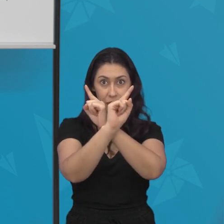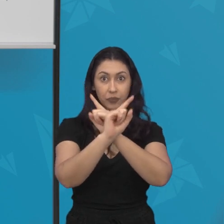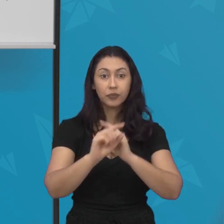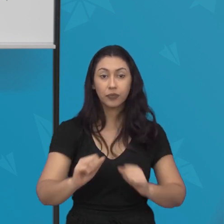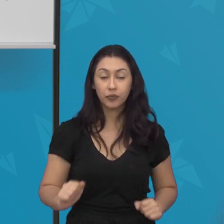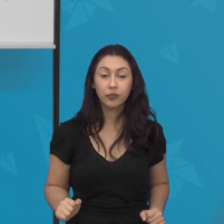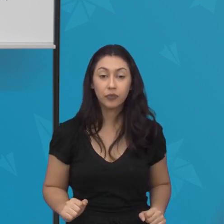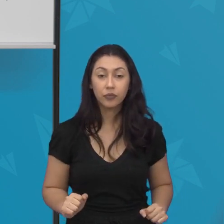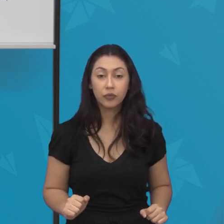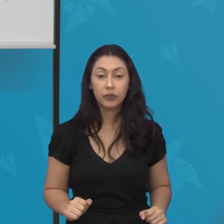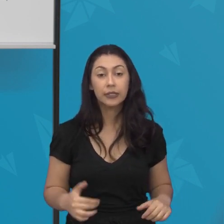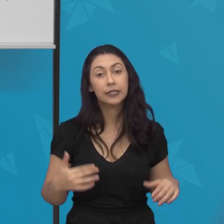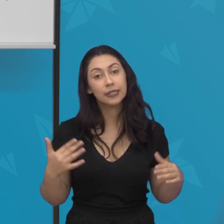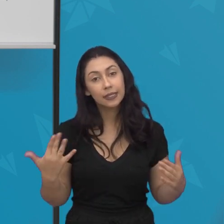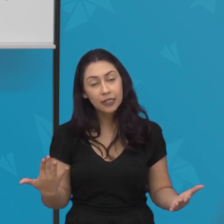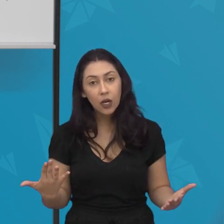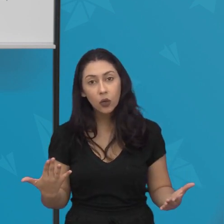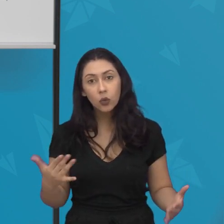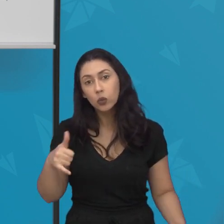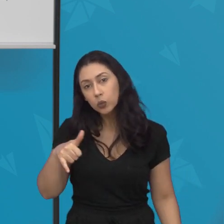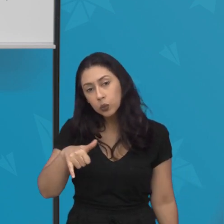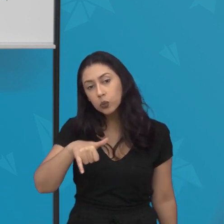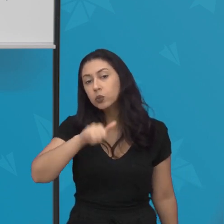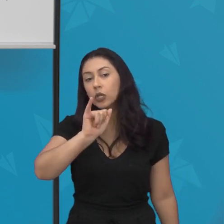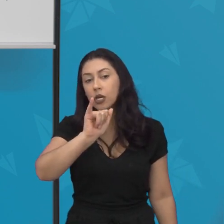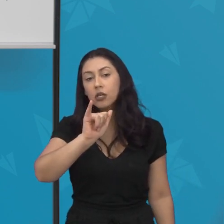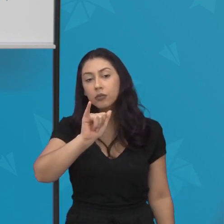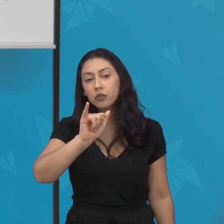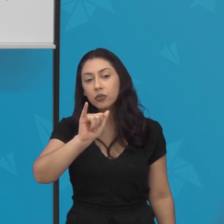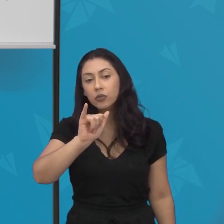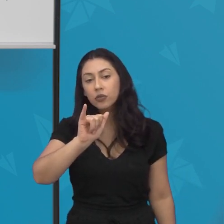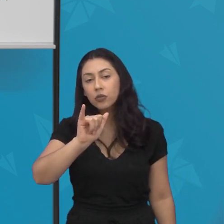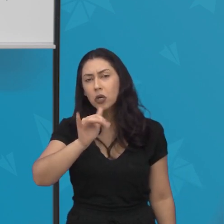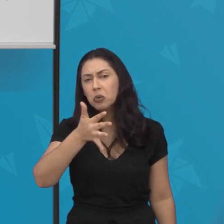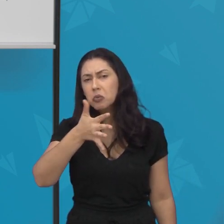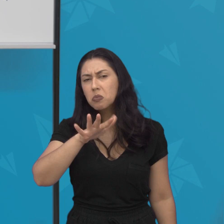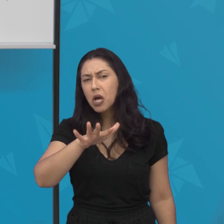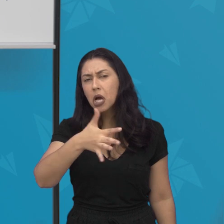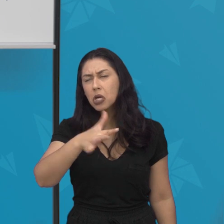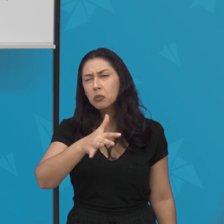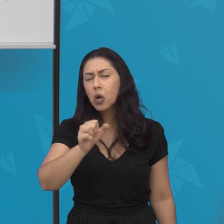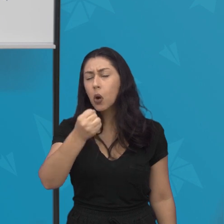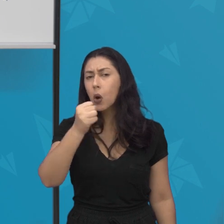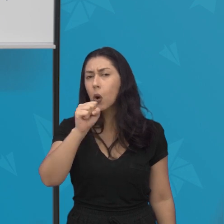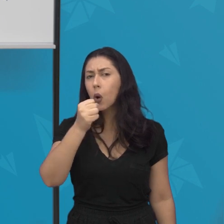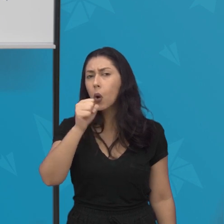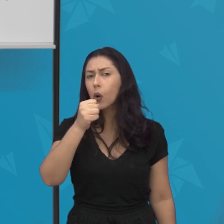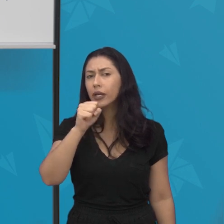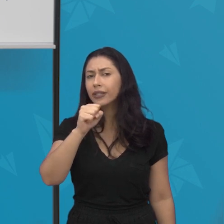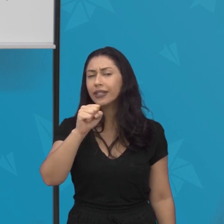que o Y, né, o rendimento dessa equação, dessa reação, vai ser de aproximadamente